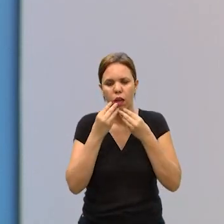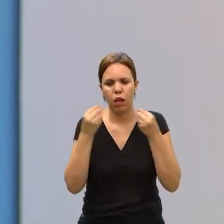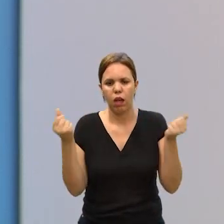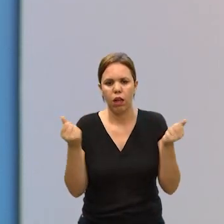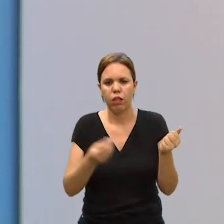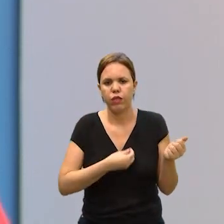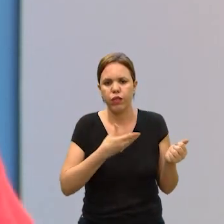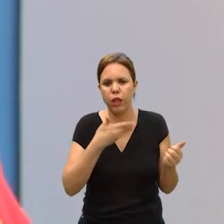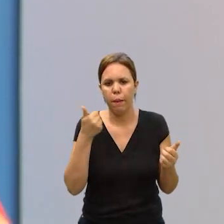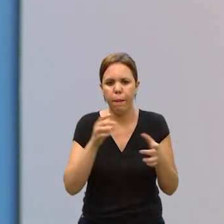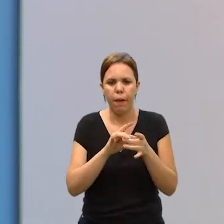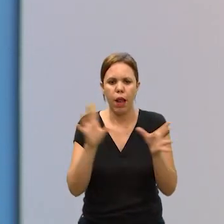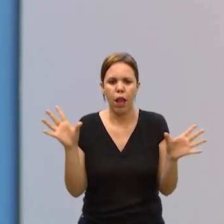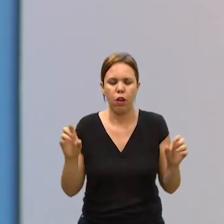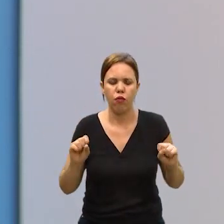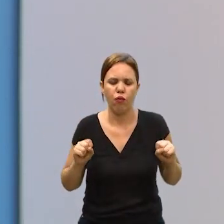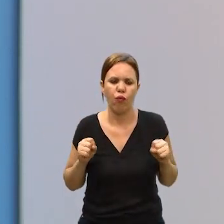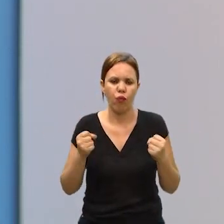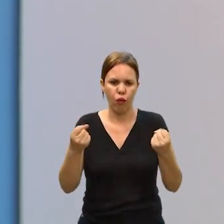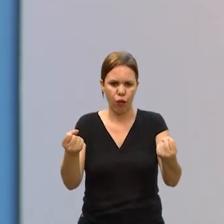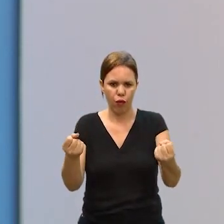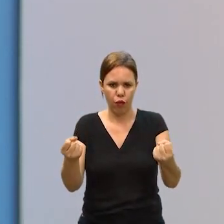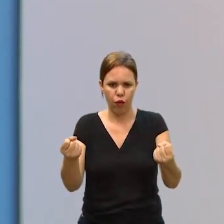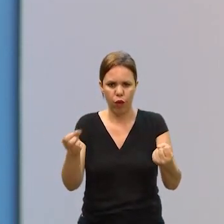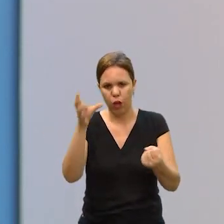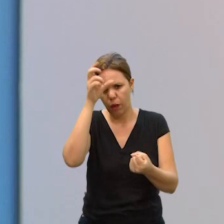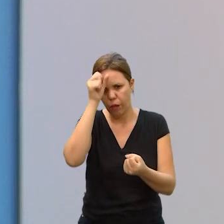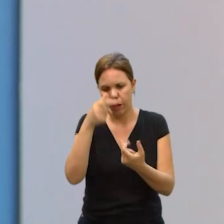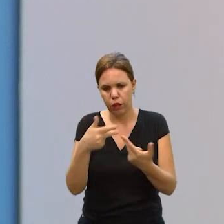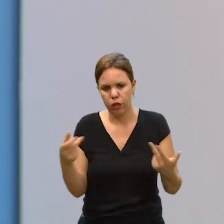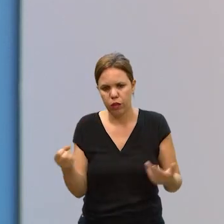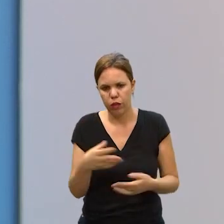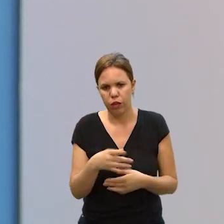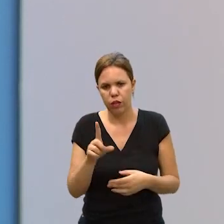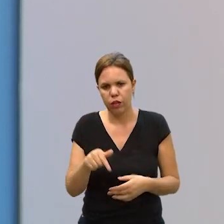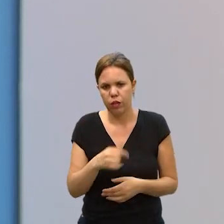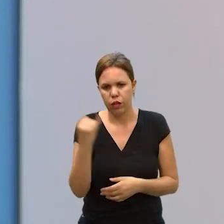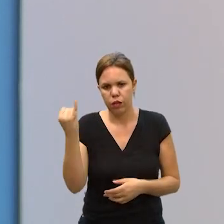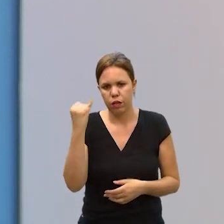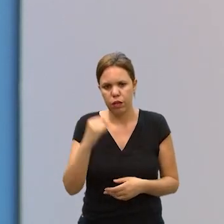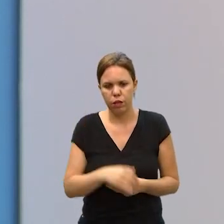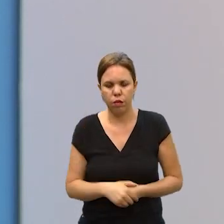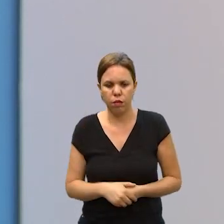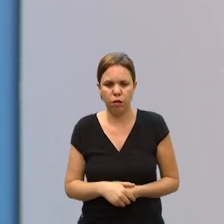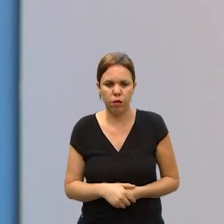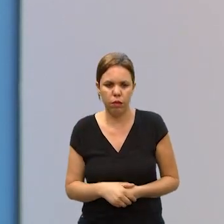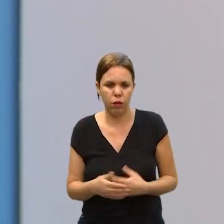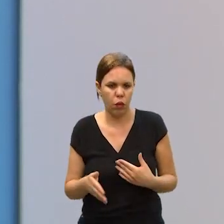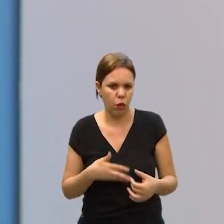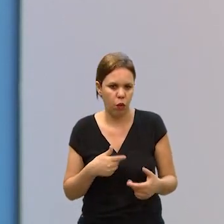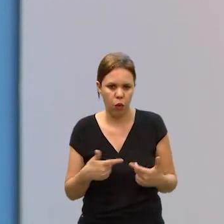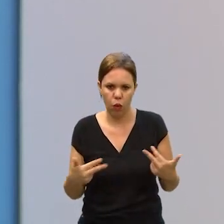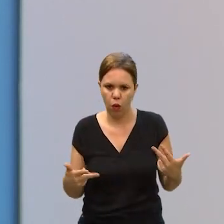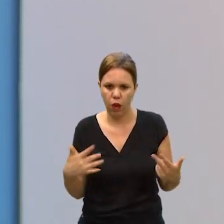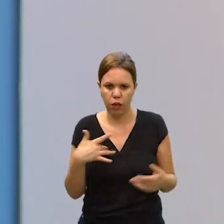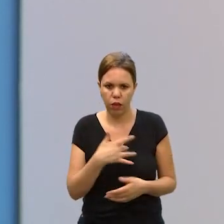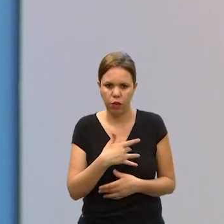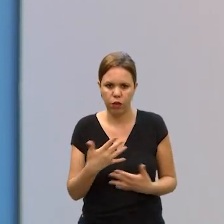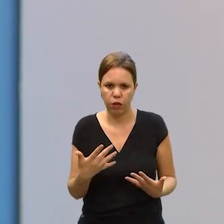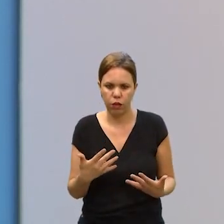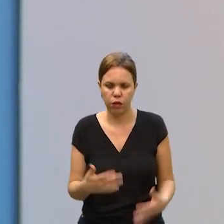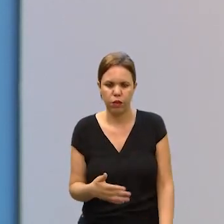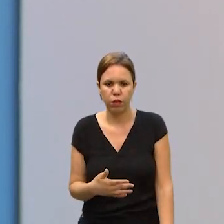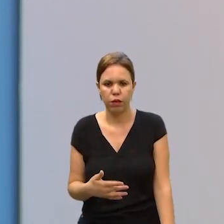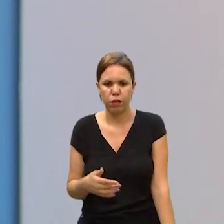ela consiga se fortalecer e aprender coisas novas. Isso é muito importante em qualquer quadro